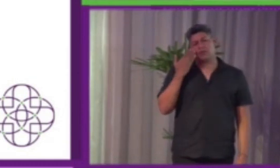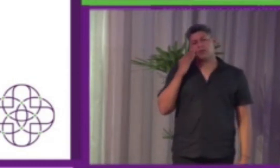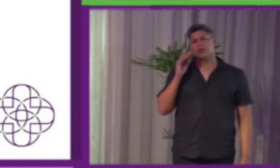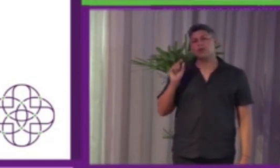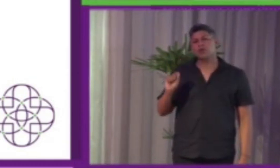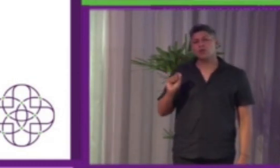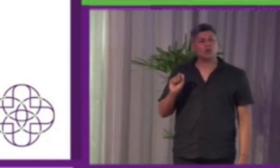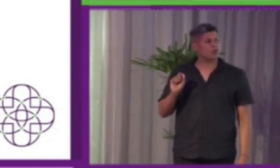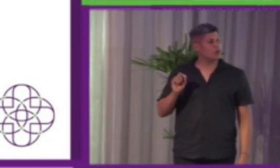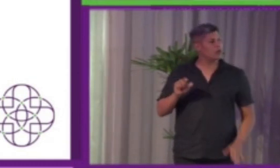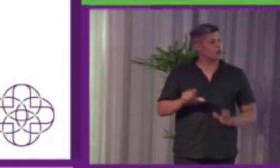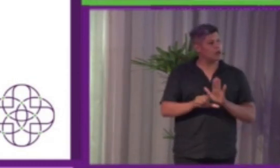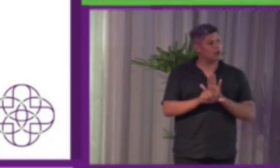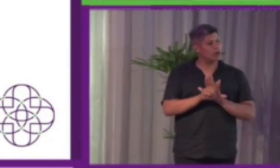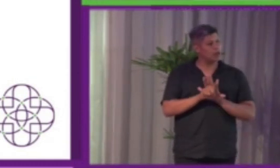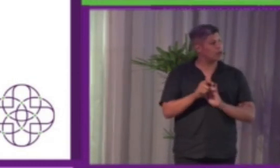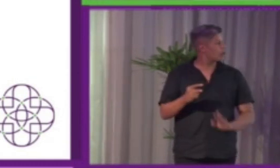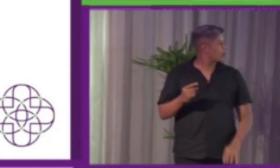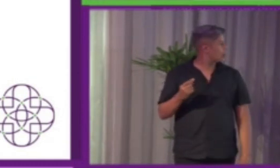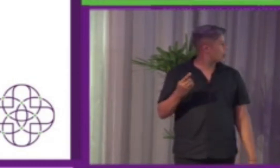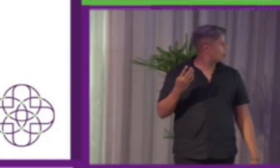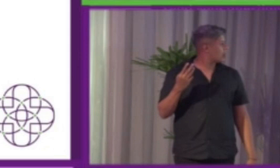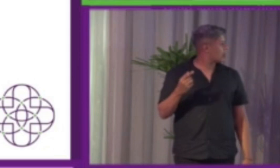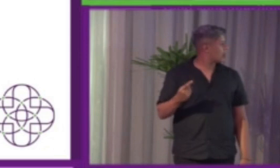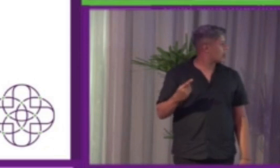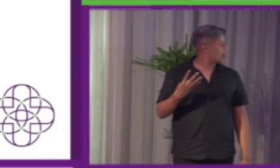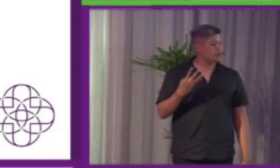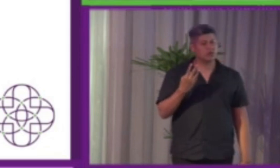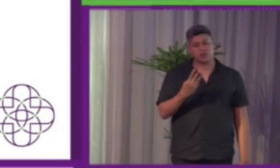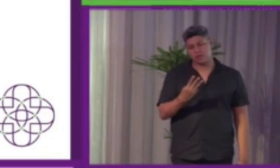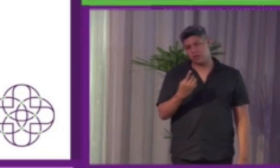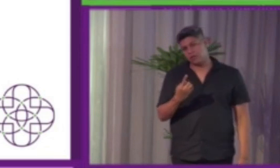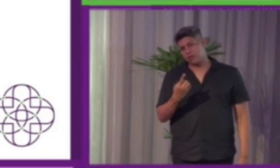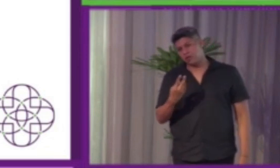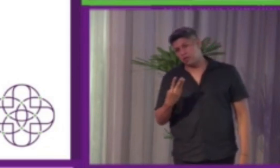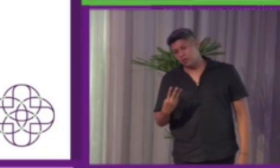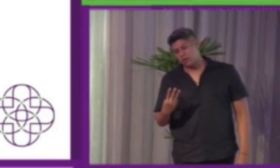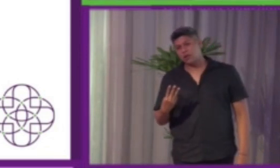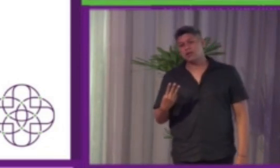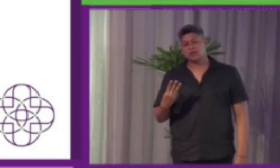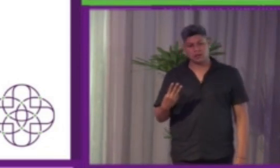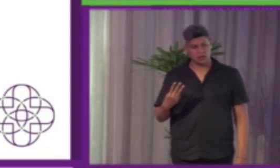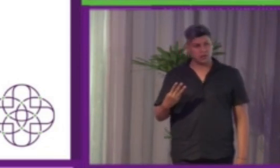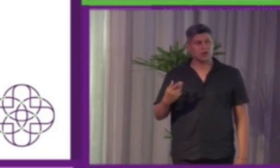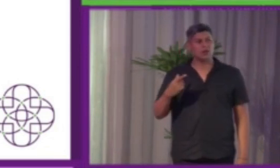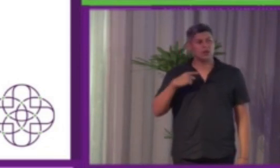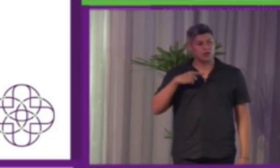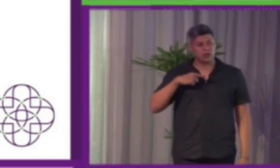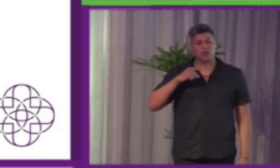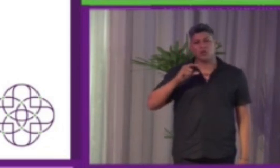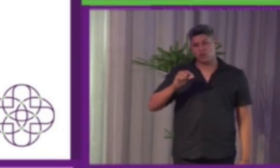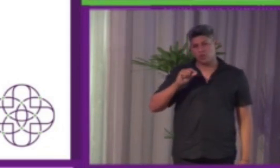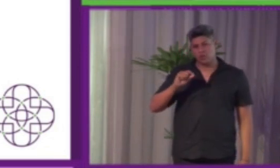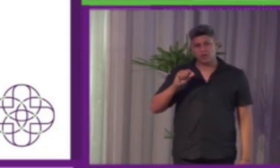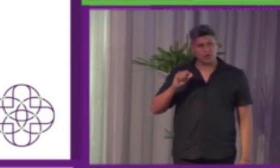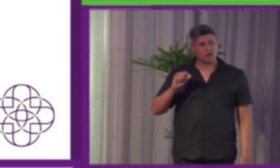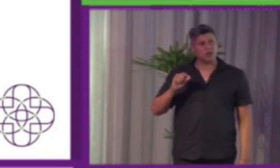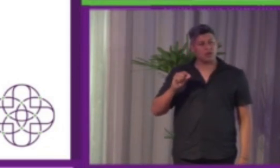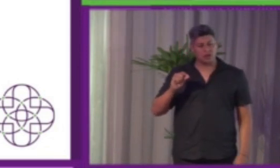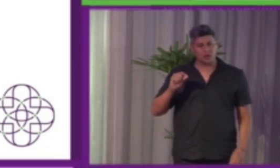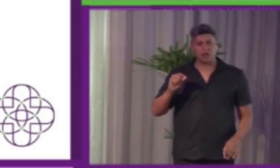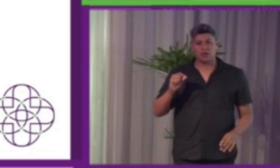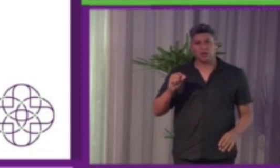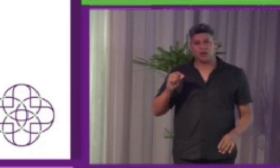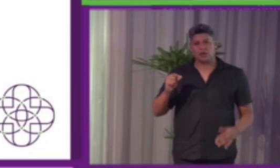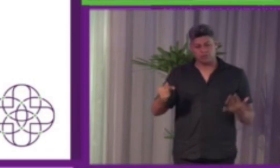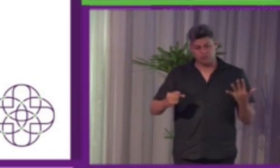Lei 14.313. A partir da promulgação dessa lei, exigiu-se que tanto os parâmetros quanto indicadores